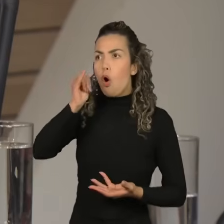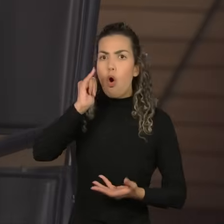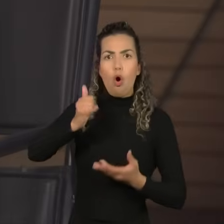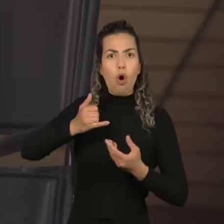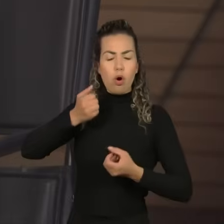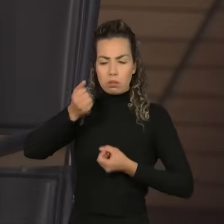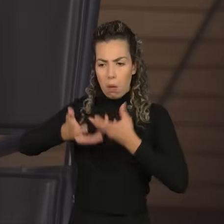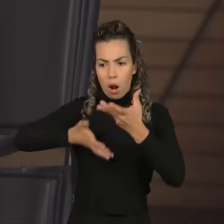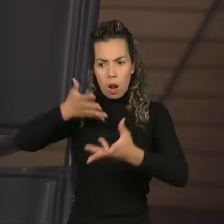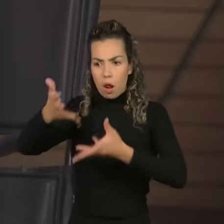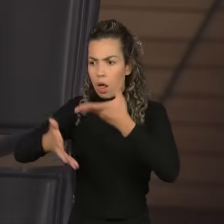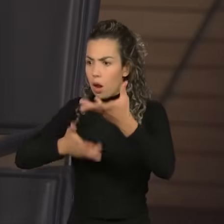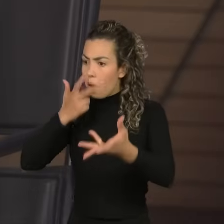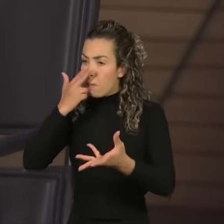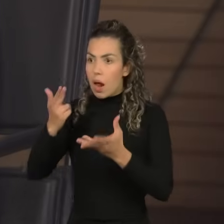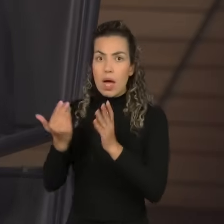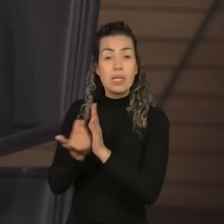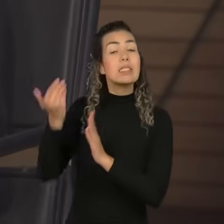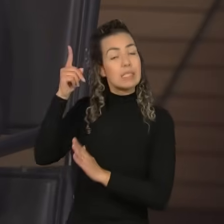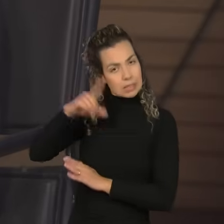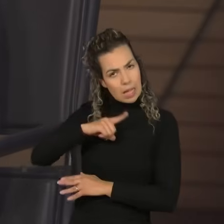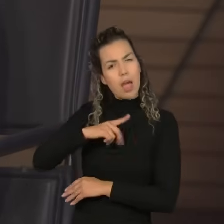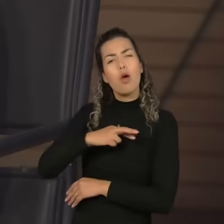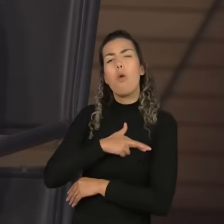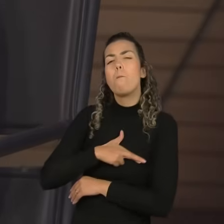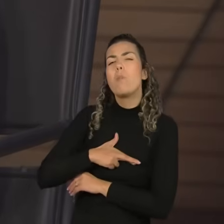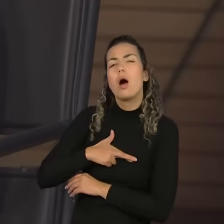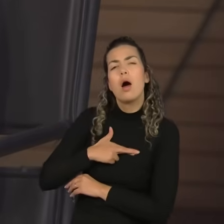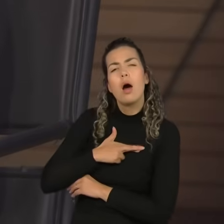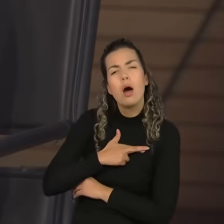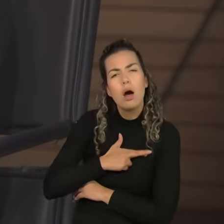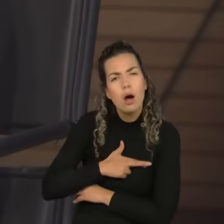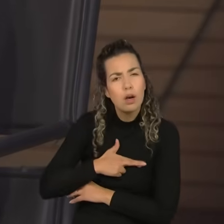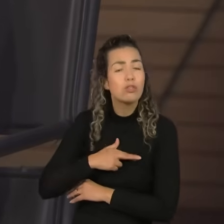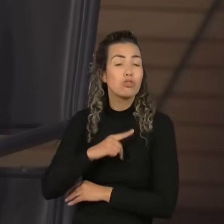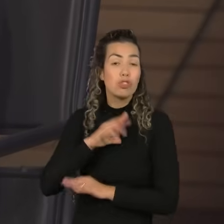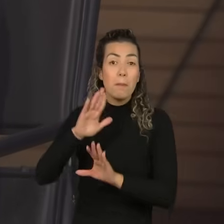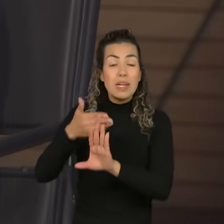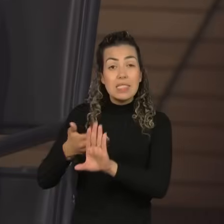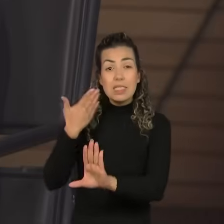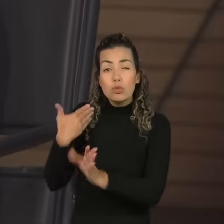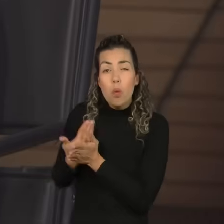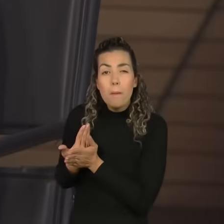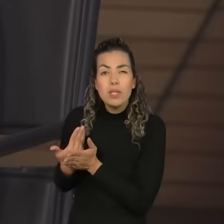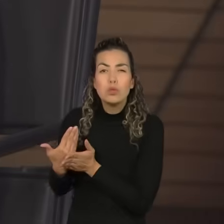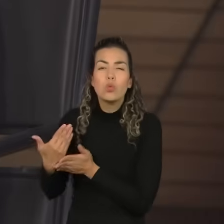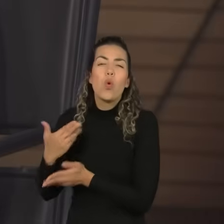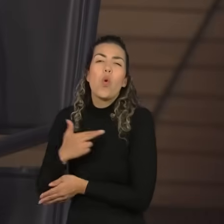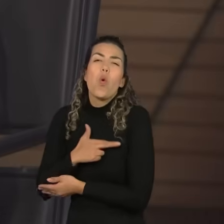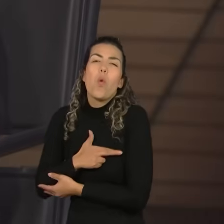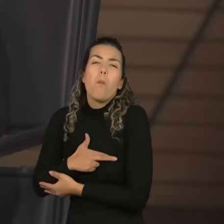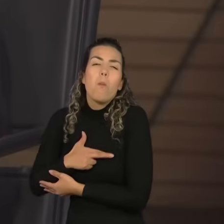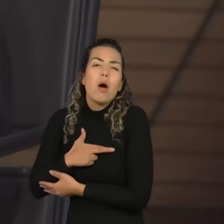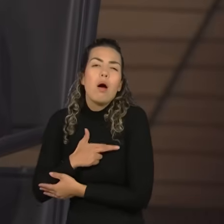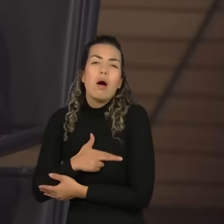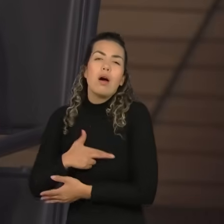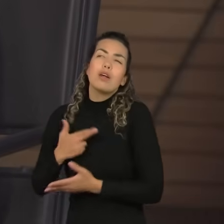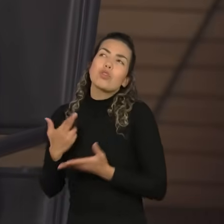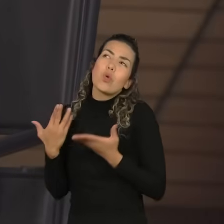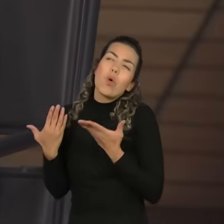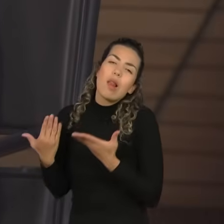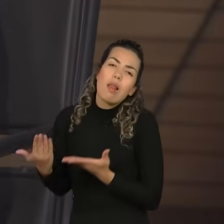muito romântico, não é? Mas esse romantismo, então, no início, é mais leve,